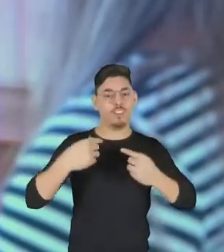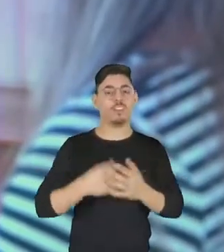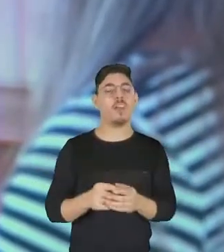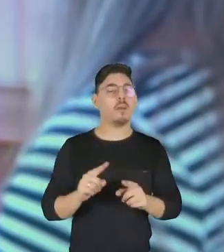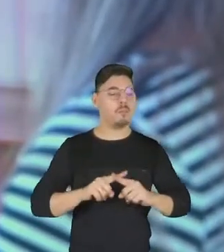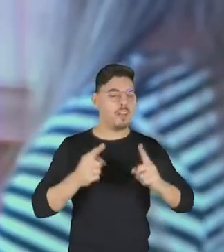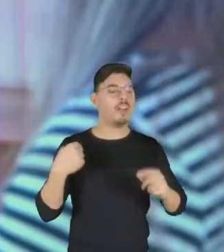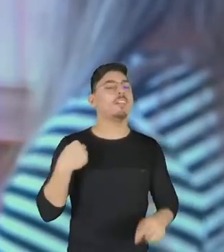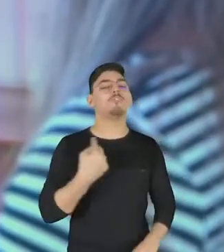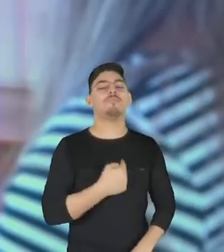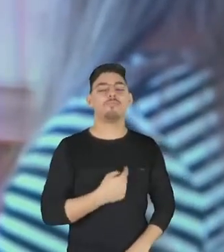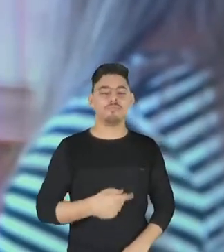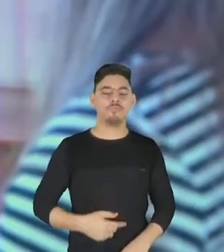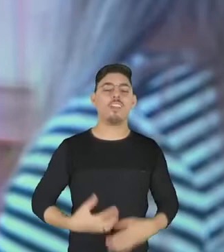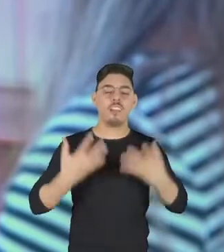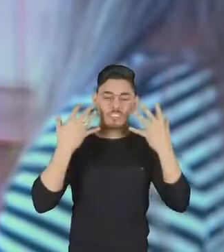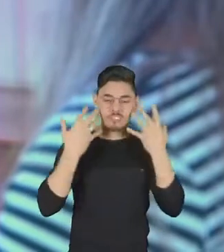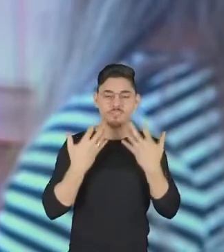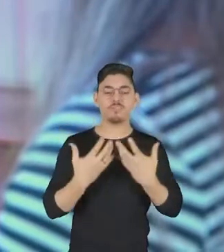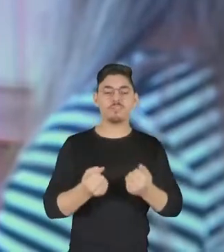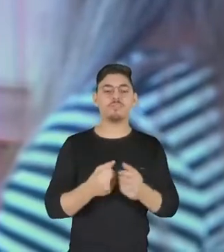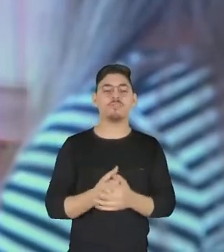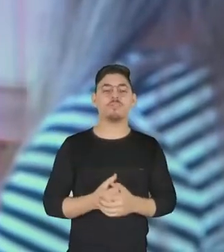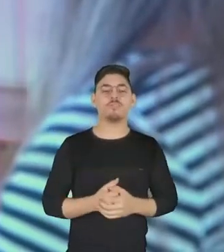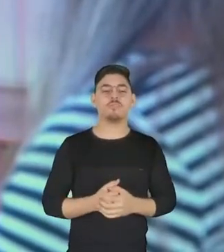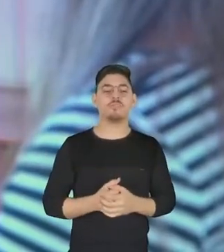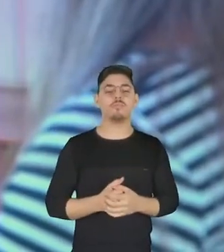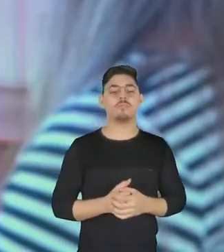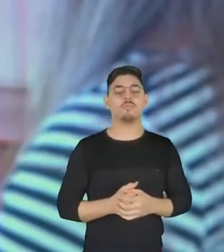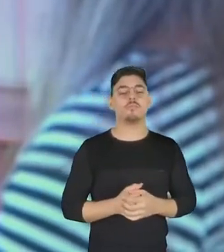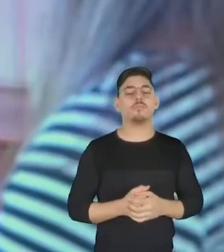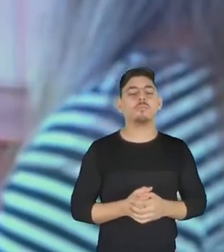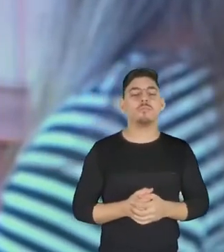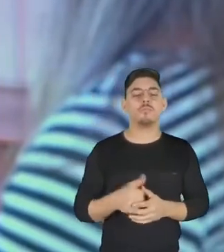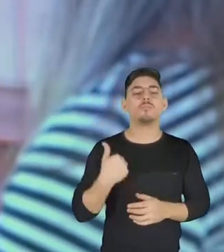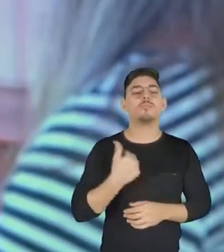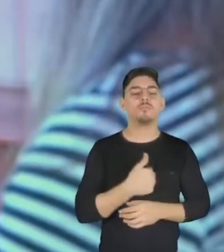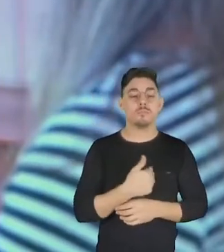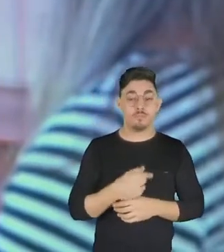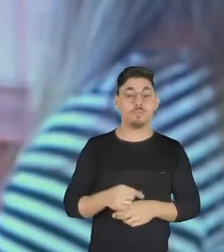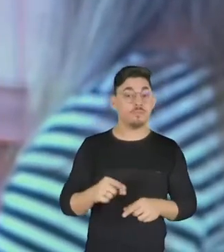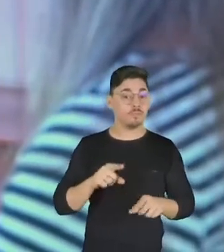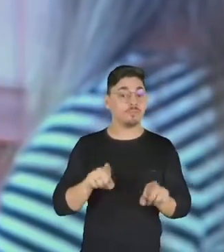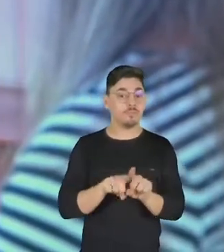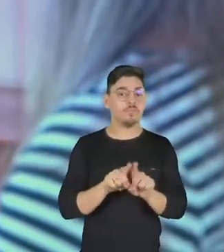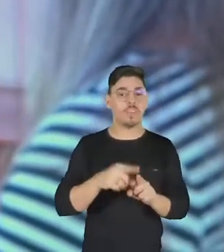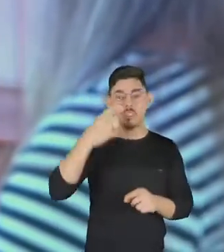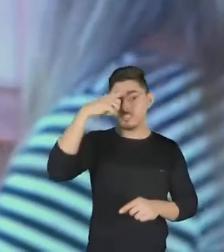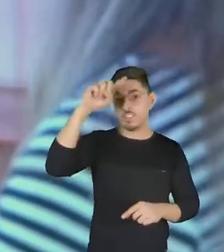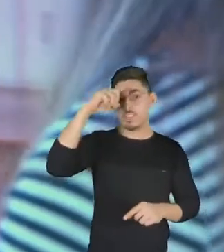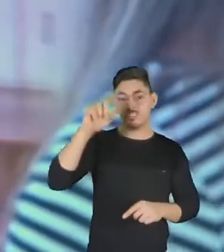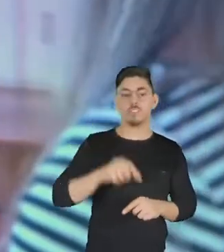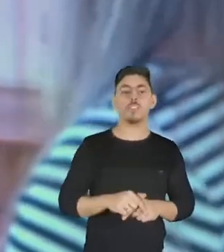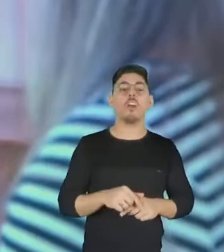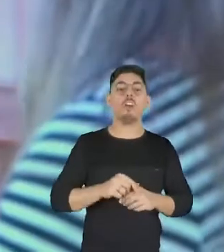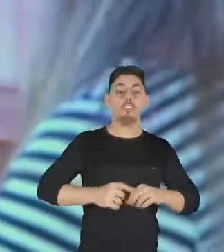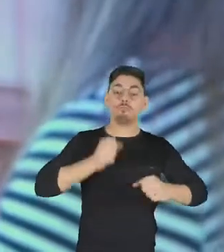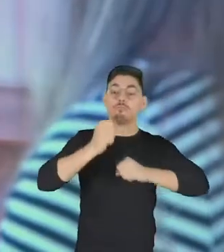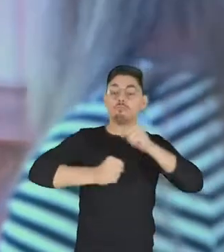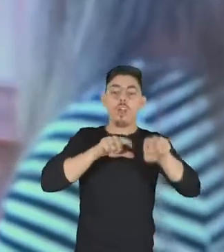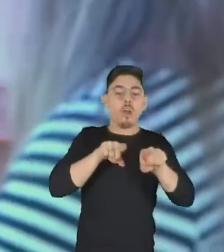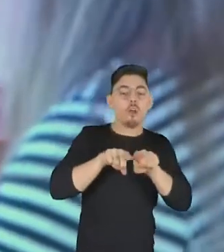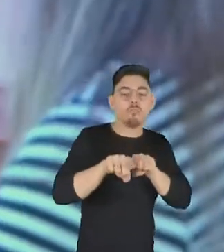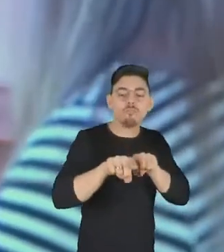aí e a gente tem também a ideia de fazer várias maratonas de leitura da Bíblia,